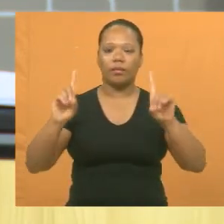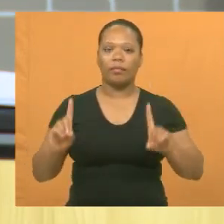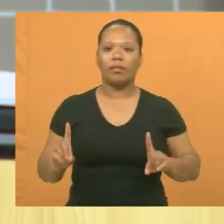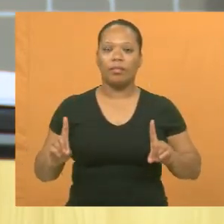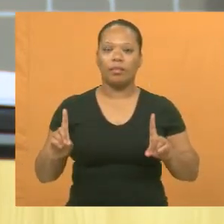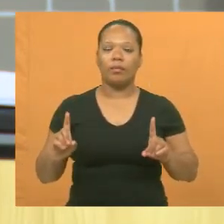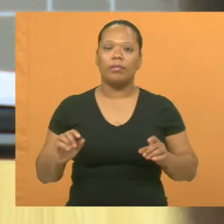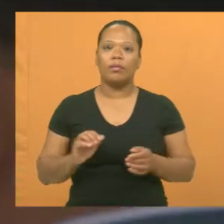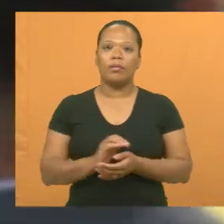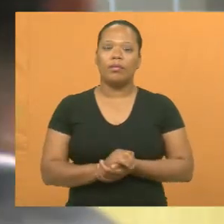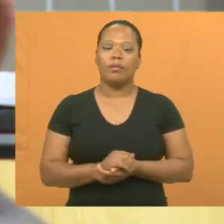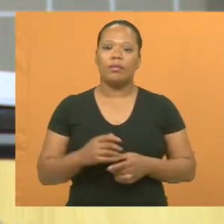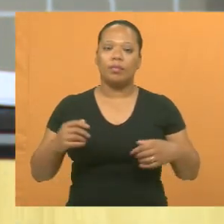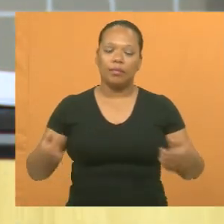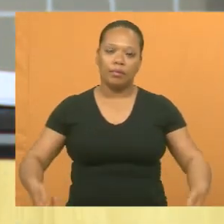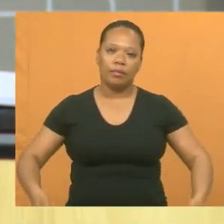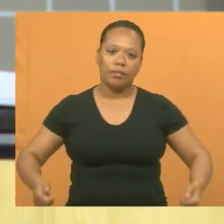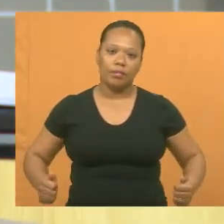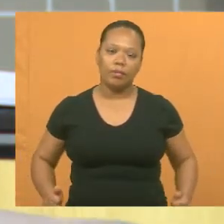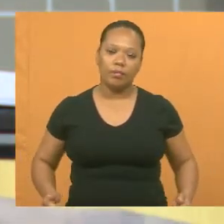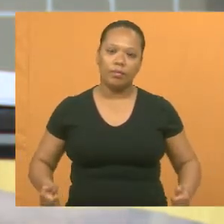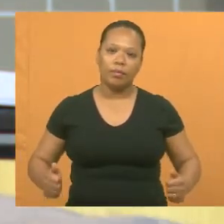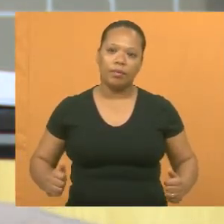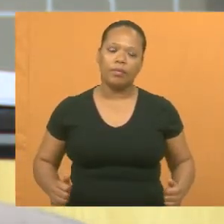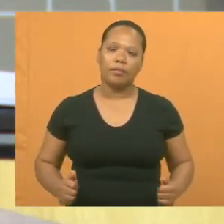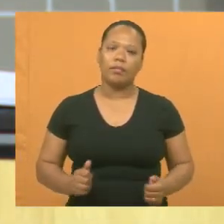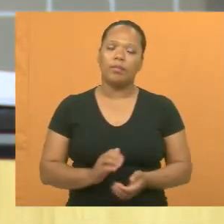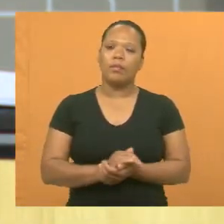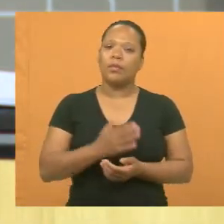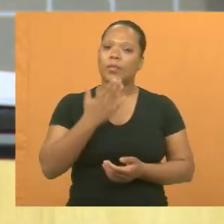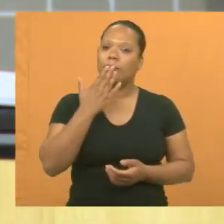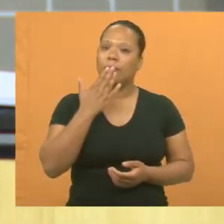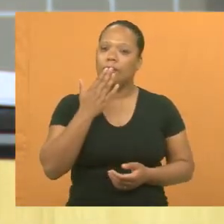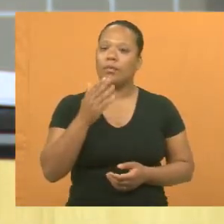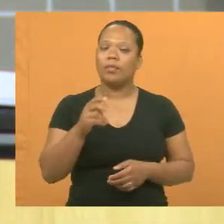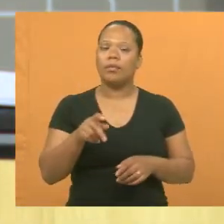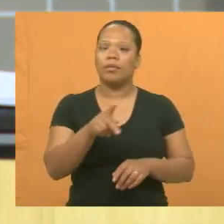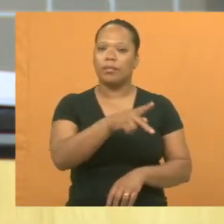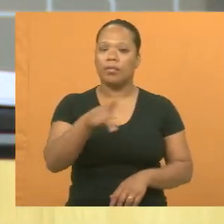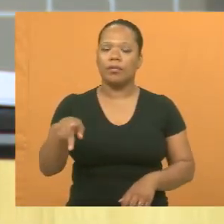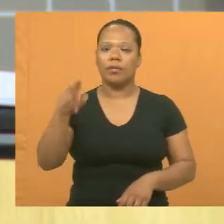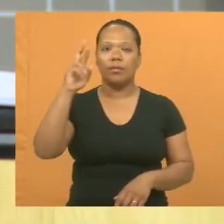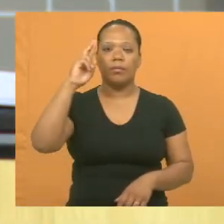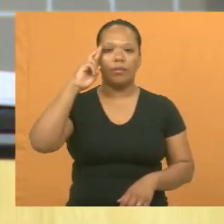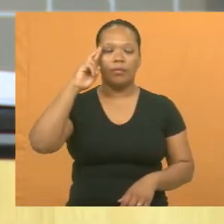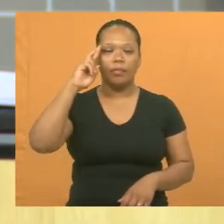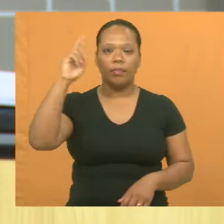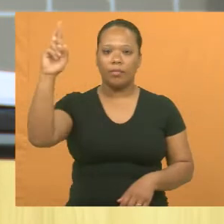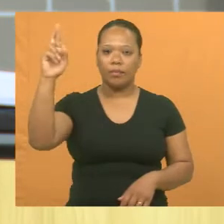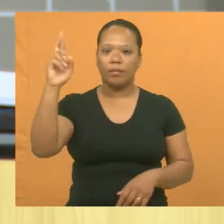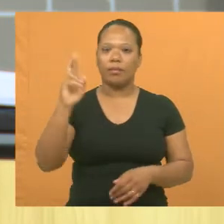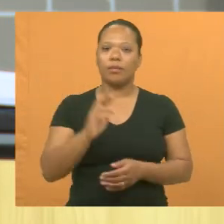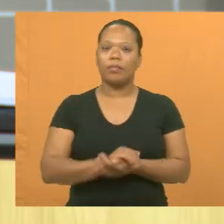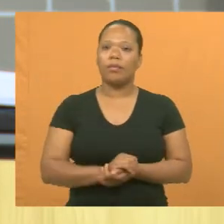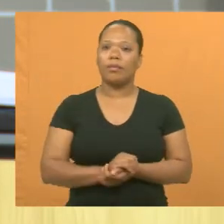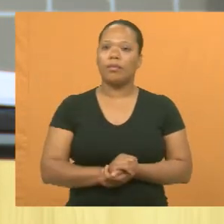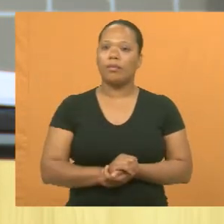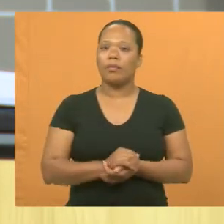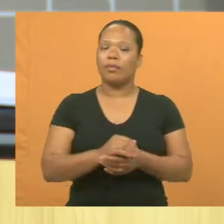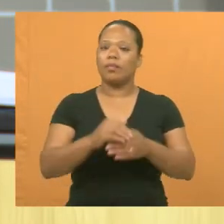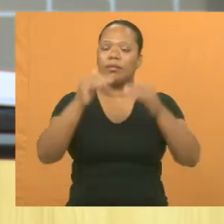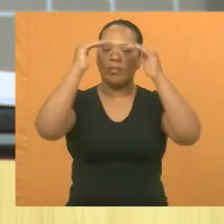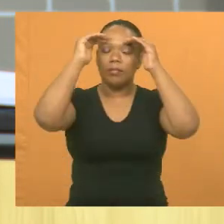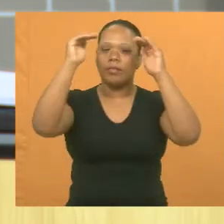11 de outubro. Feito este registro, respeitosamente requeremos à presidência desta casa que sejam adotadas as providências